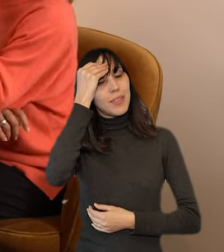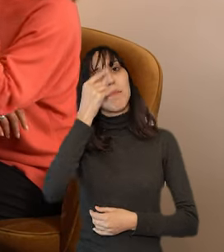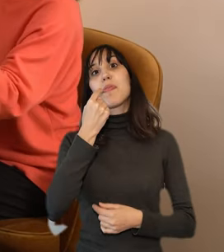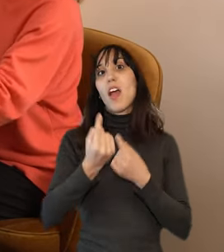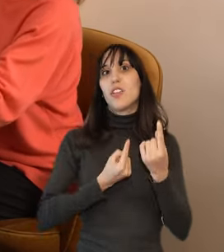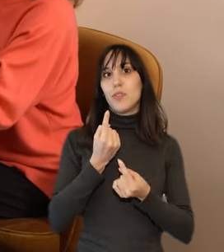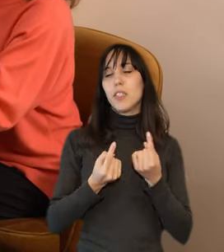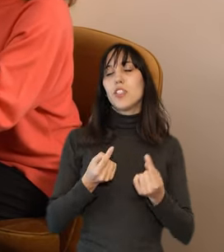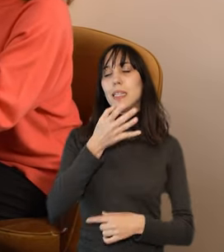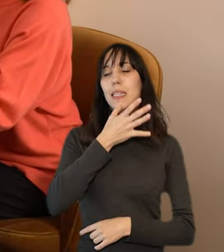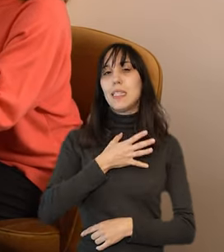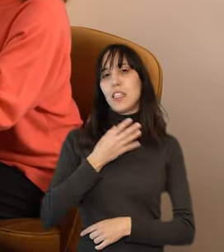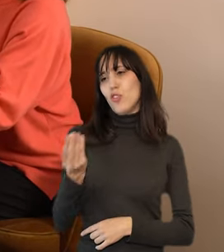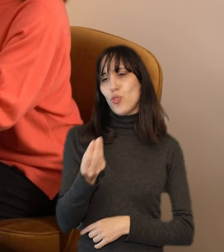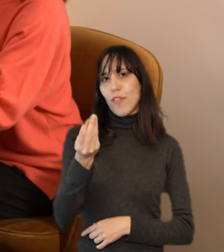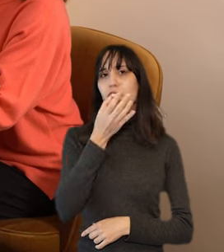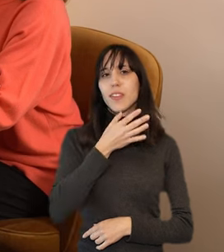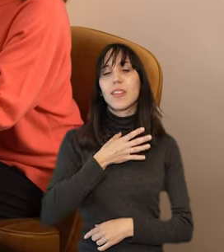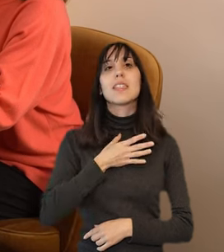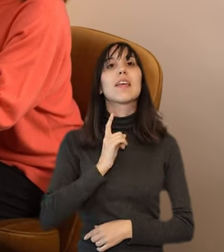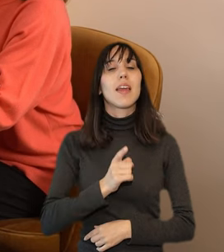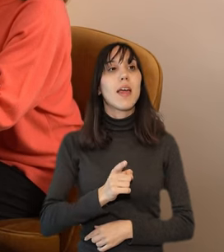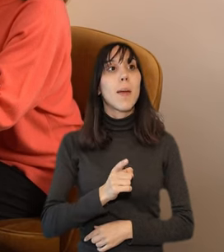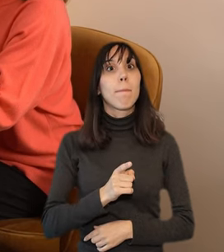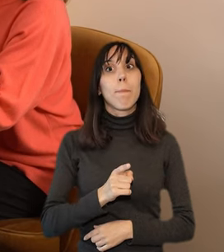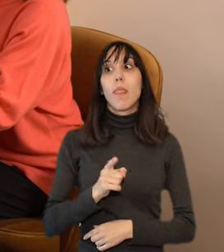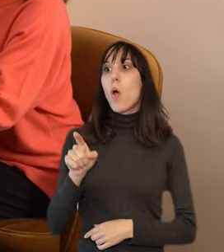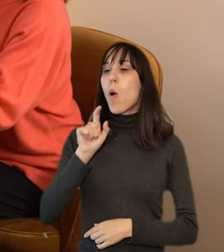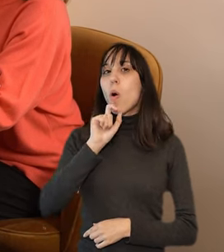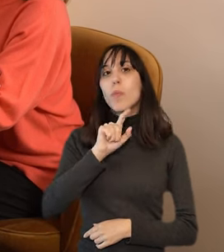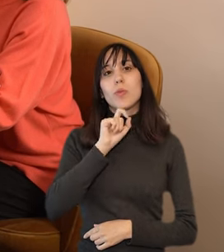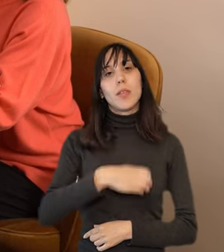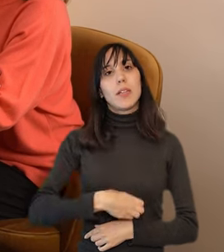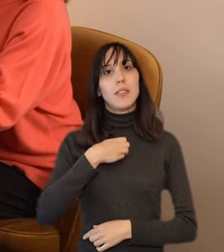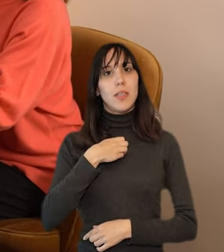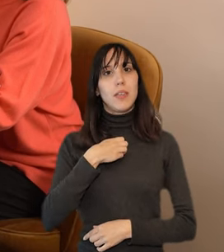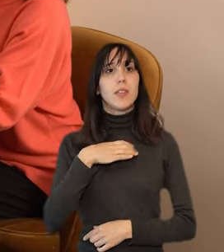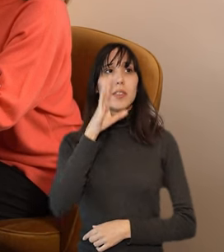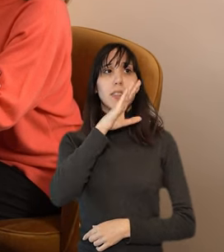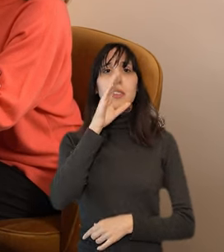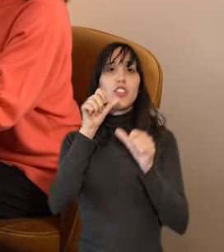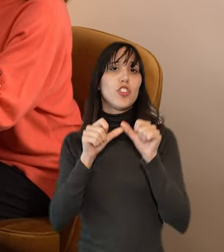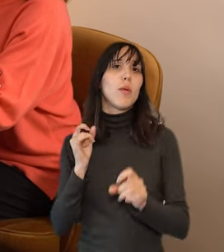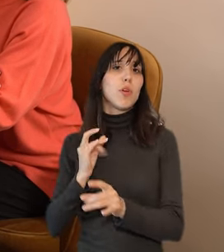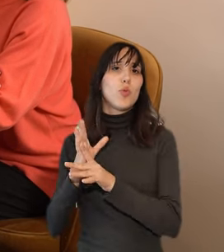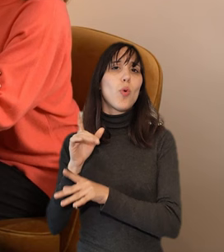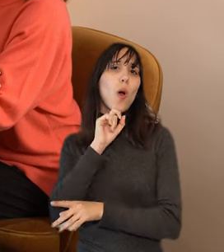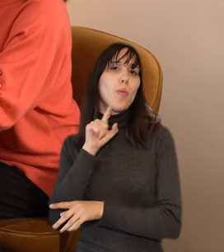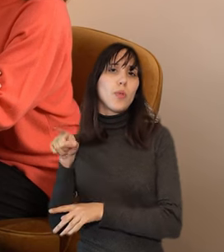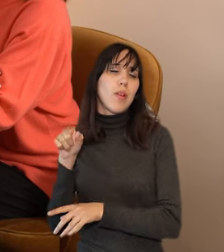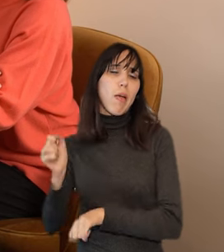que muitas vezes o que nos dizem estes jovens é que realmente houve oportunidade que eles nunca ter no outro sistema não é